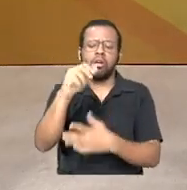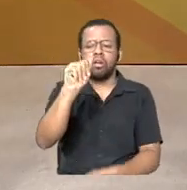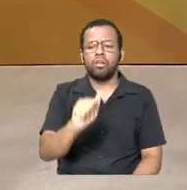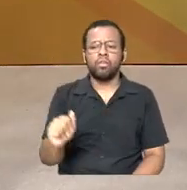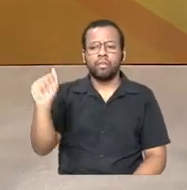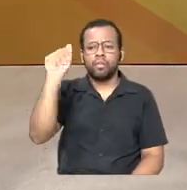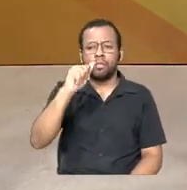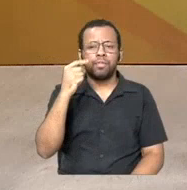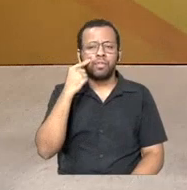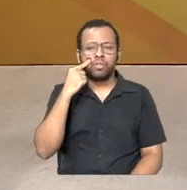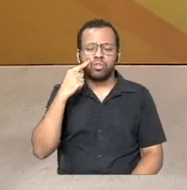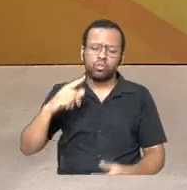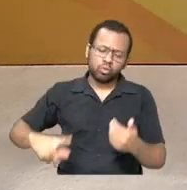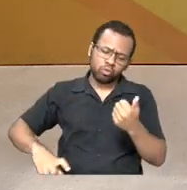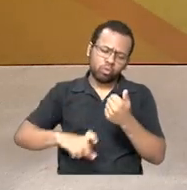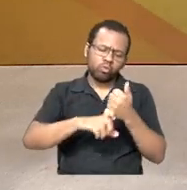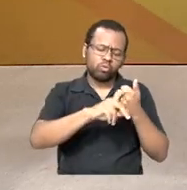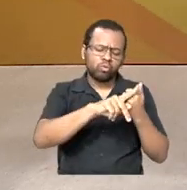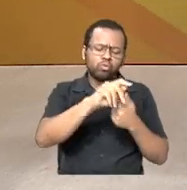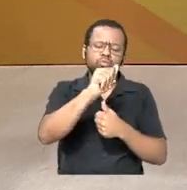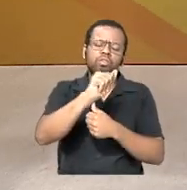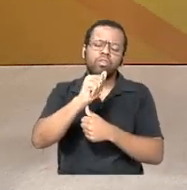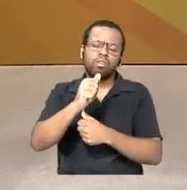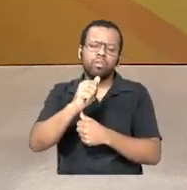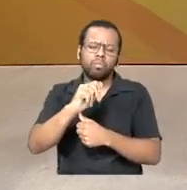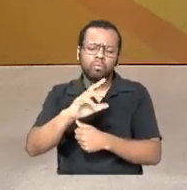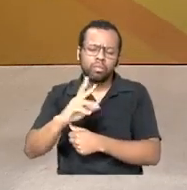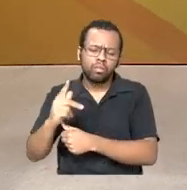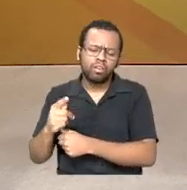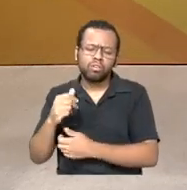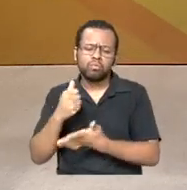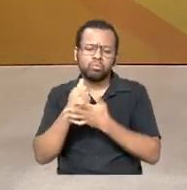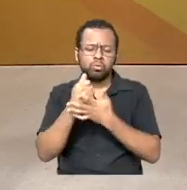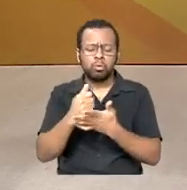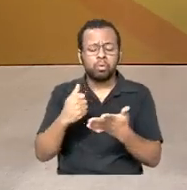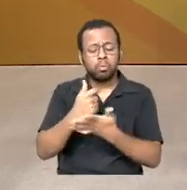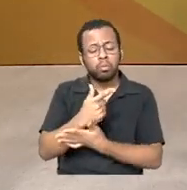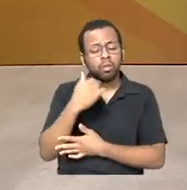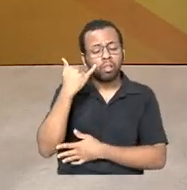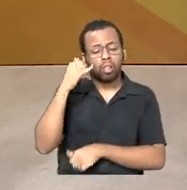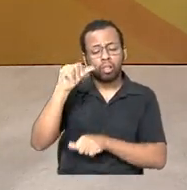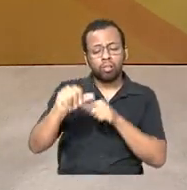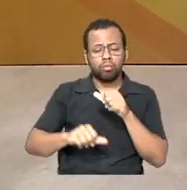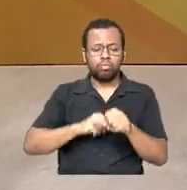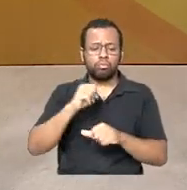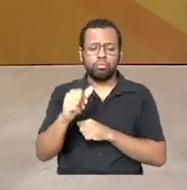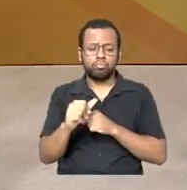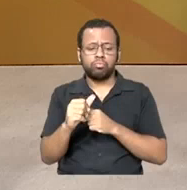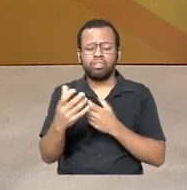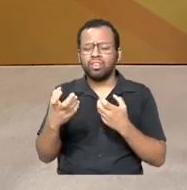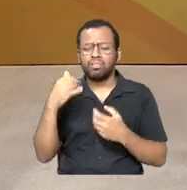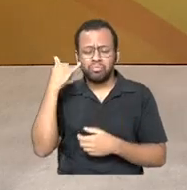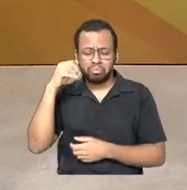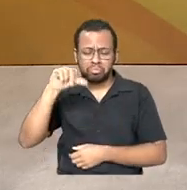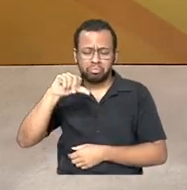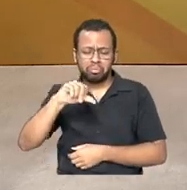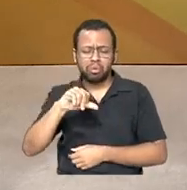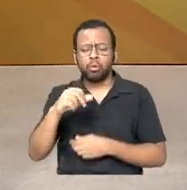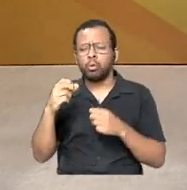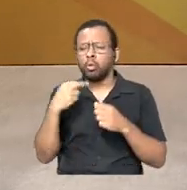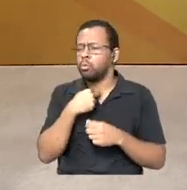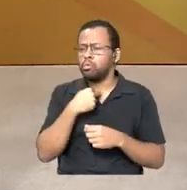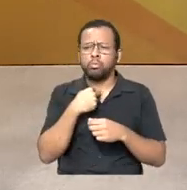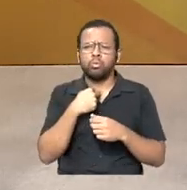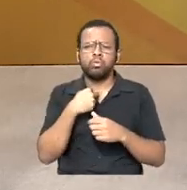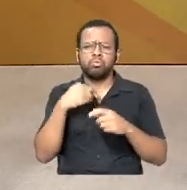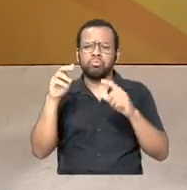mesmo Caju Cap te dá né aquela ajuda na hora de trocar de celular tem gente que tá aí eu quero trocar meu celular não tá funcionando bem não tô